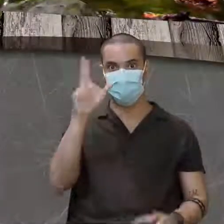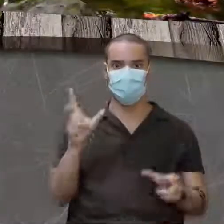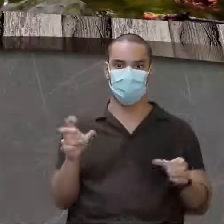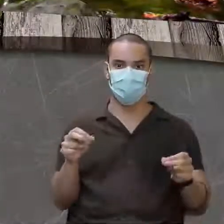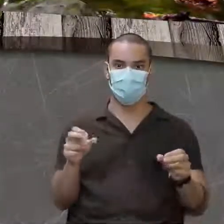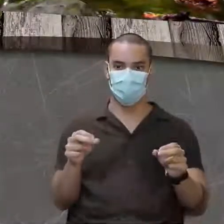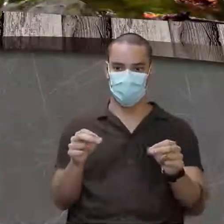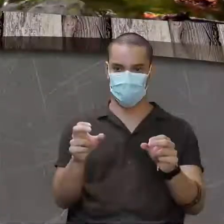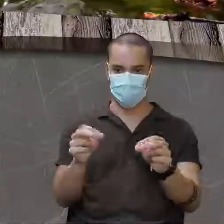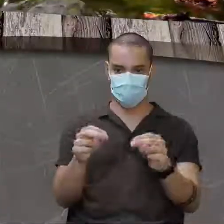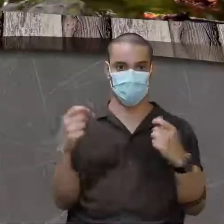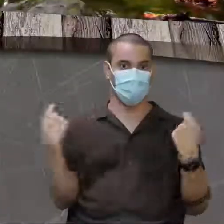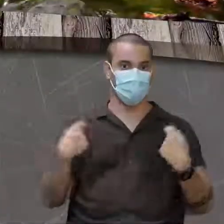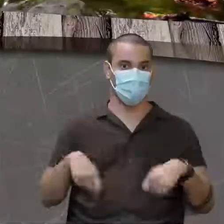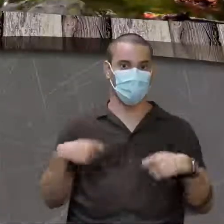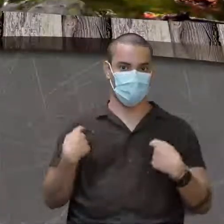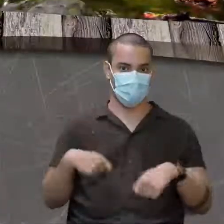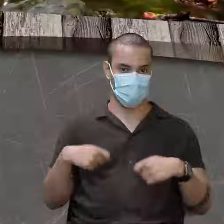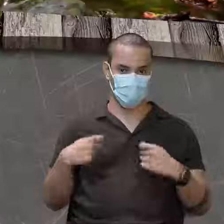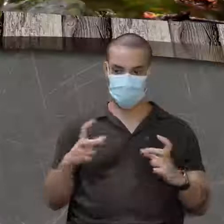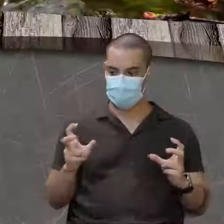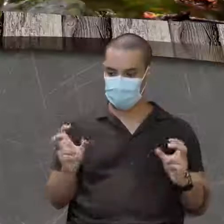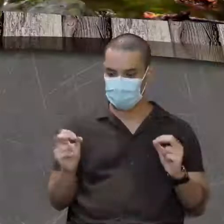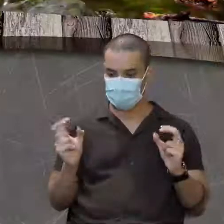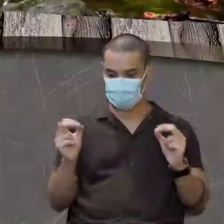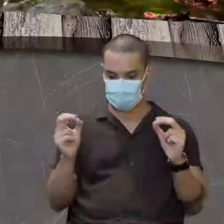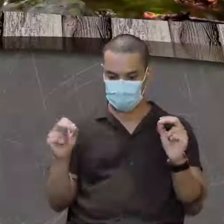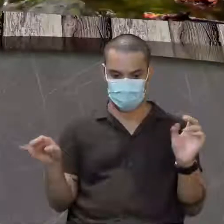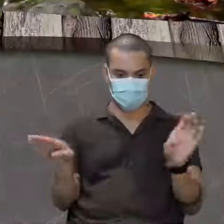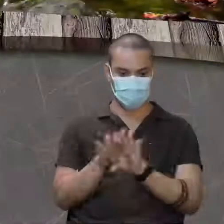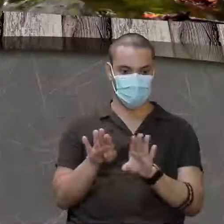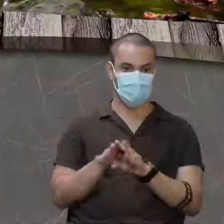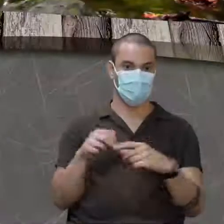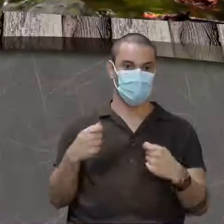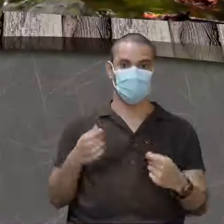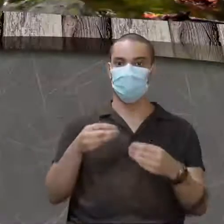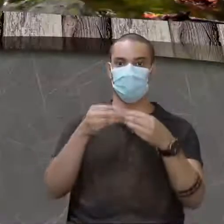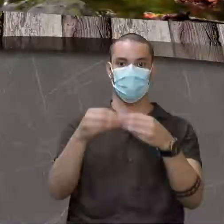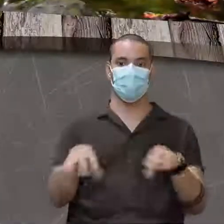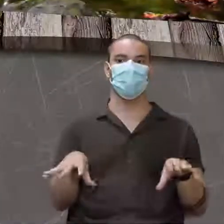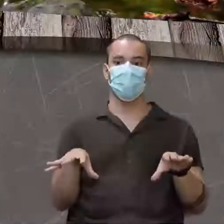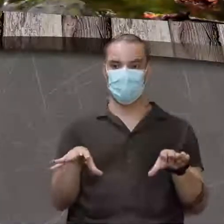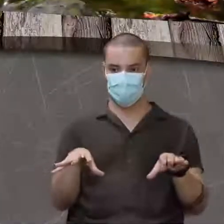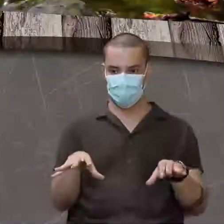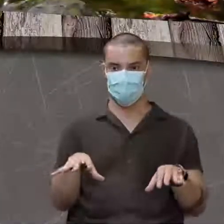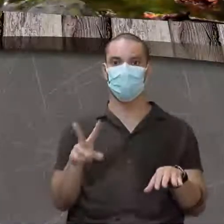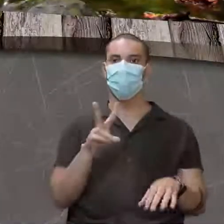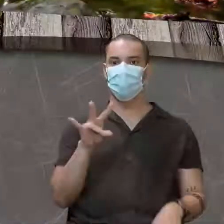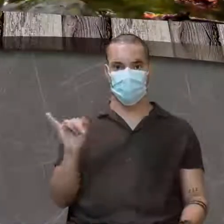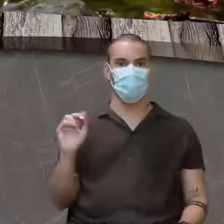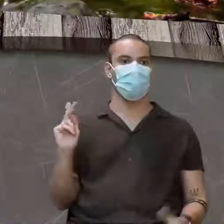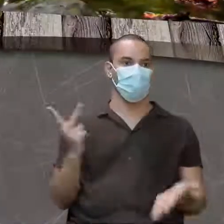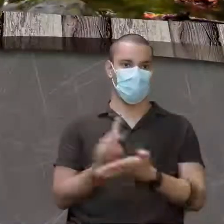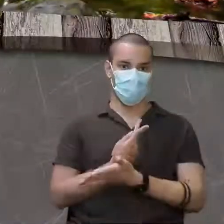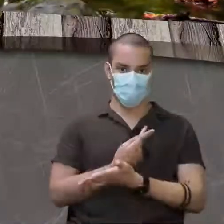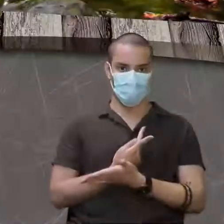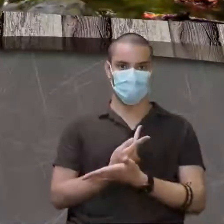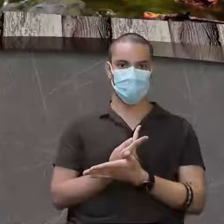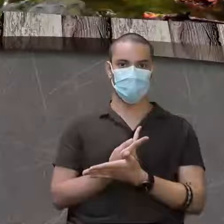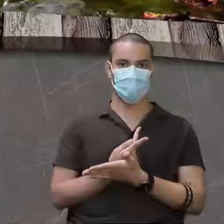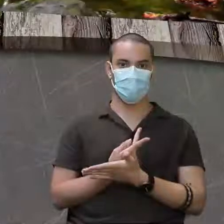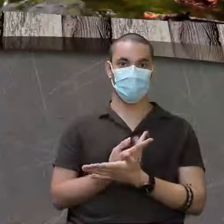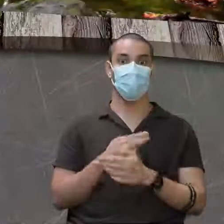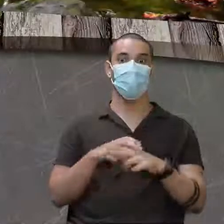que dependem daquele equilíbrio, vão se sentir prejudicados, vão ser prejudicados também. E